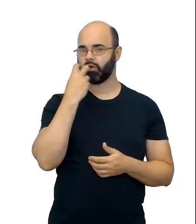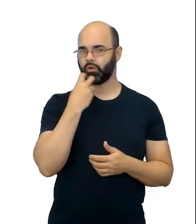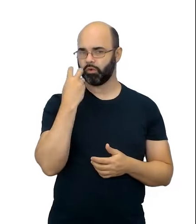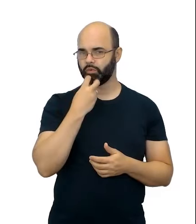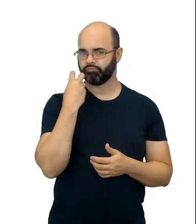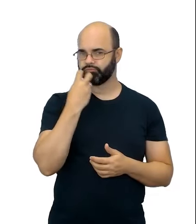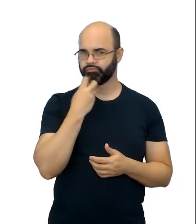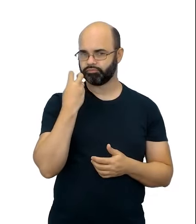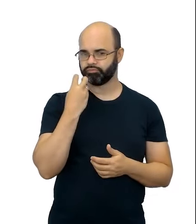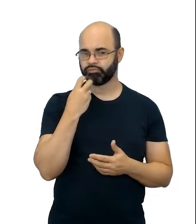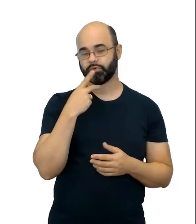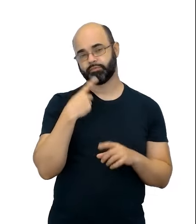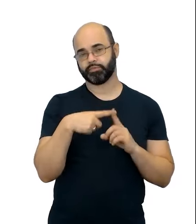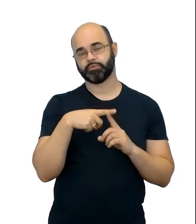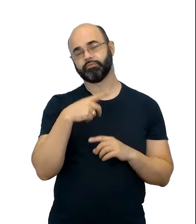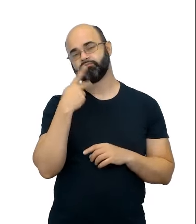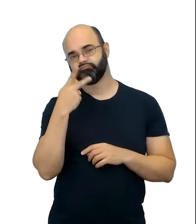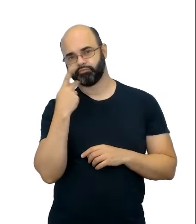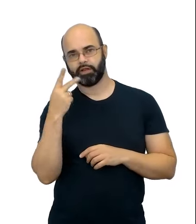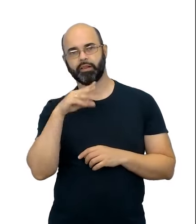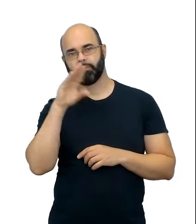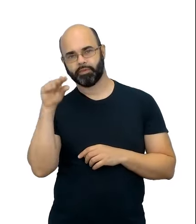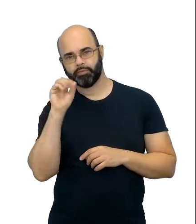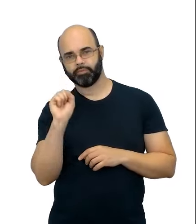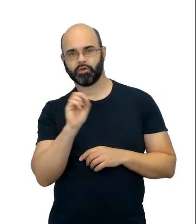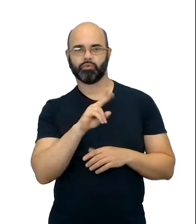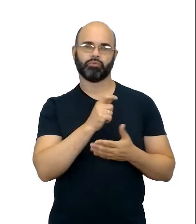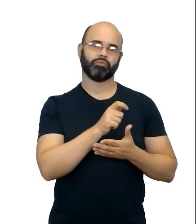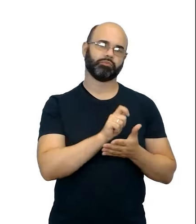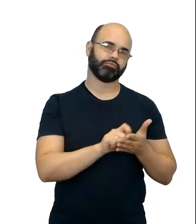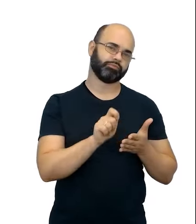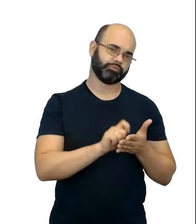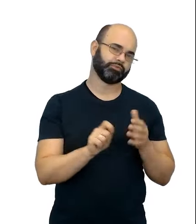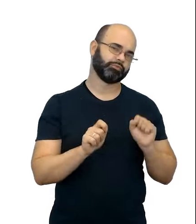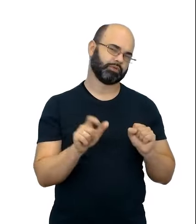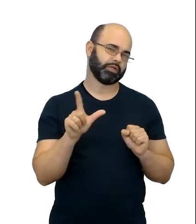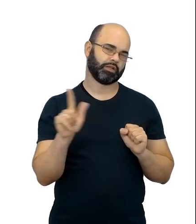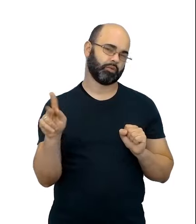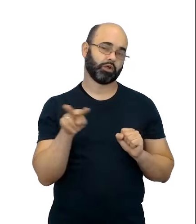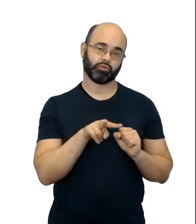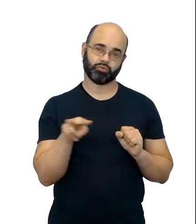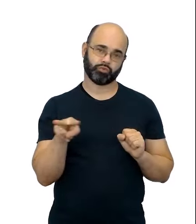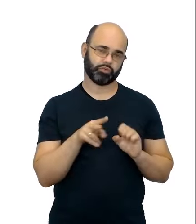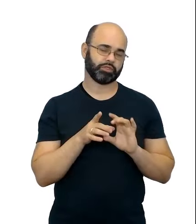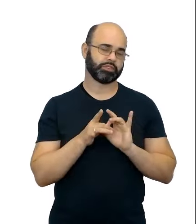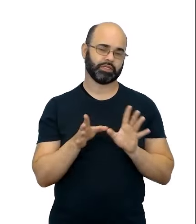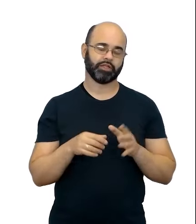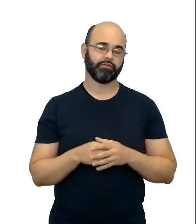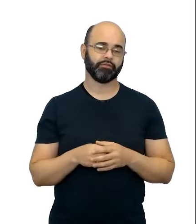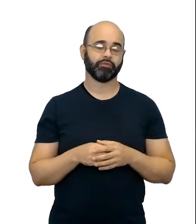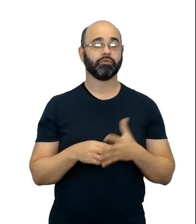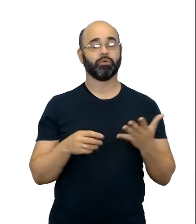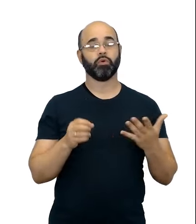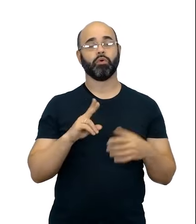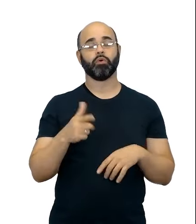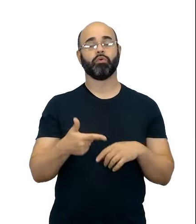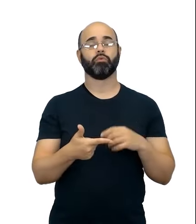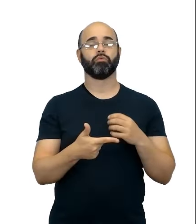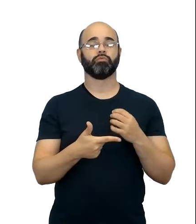podem ser orais e escritas. Misturam muitas vezes fotos, ilustrações,